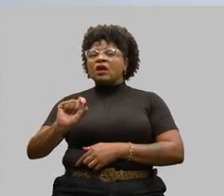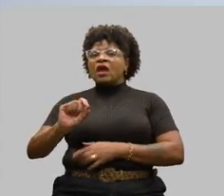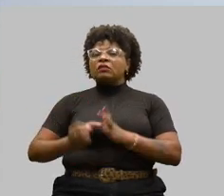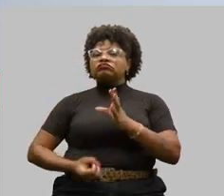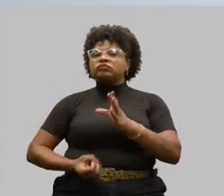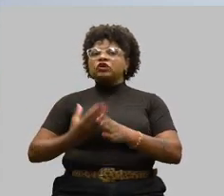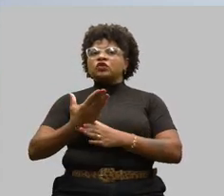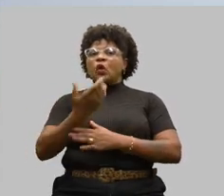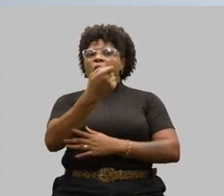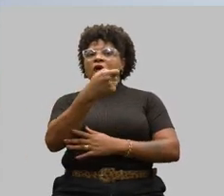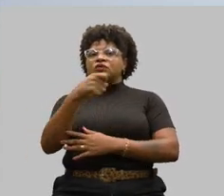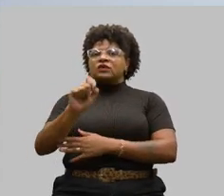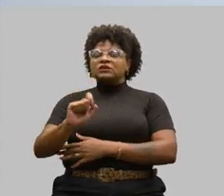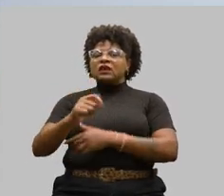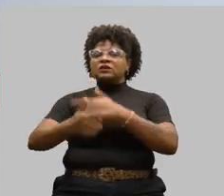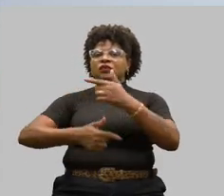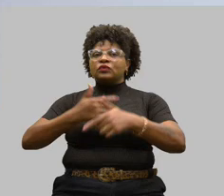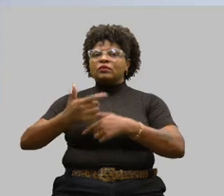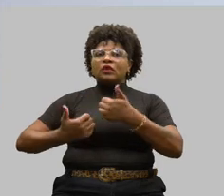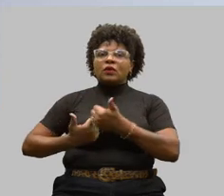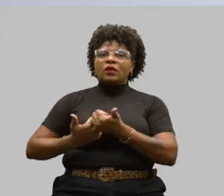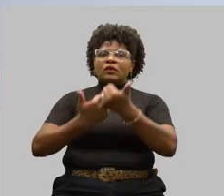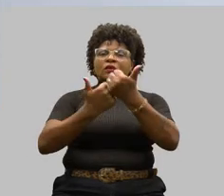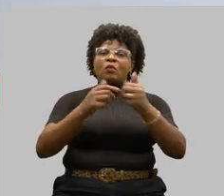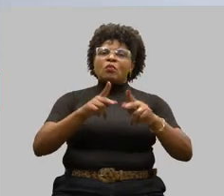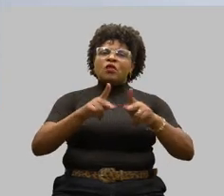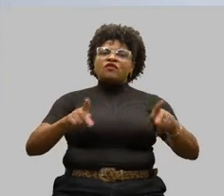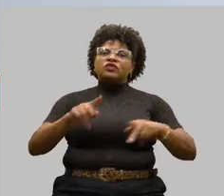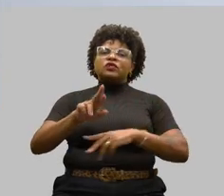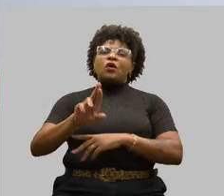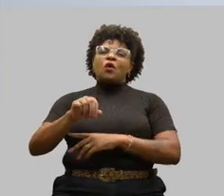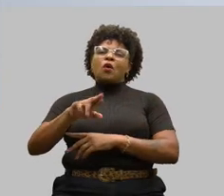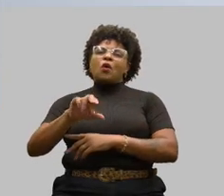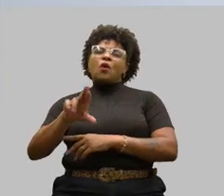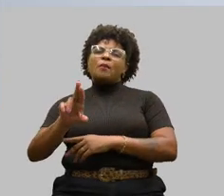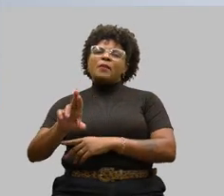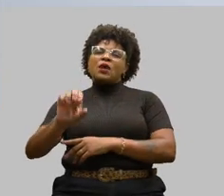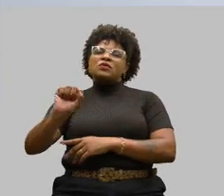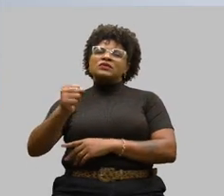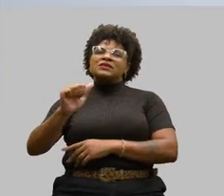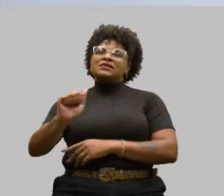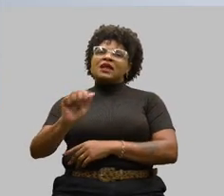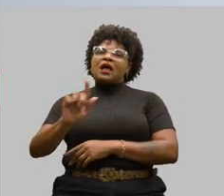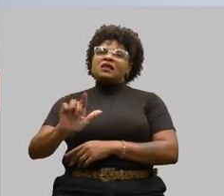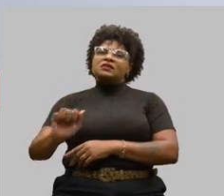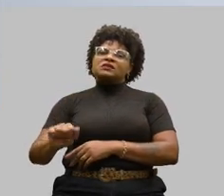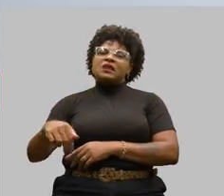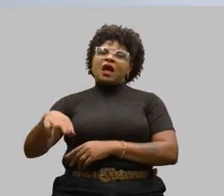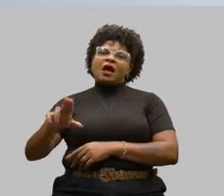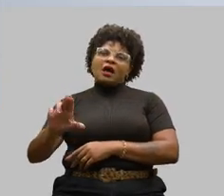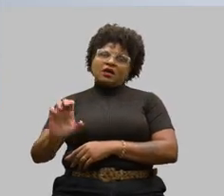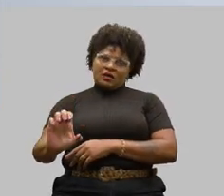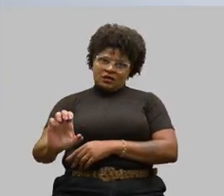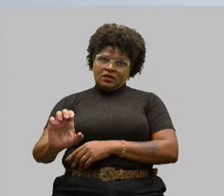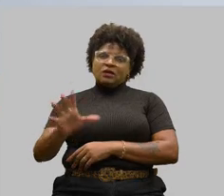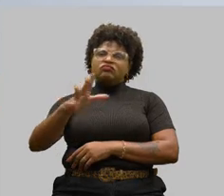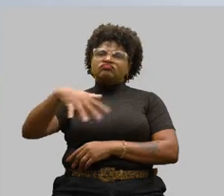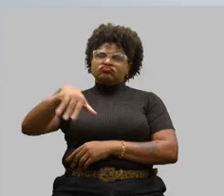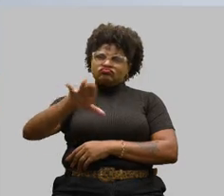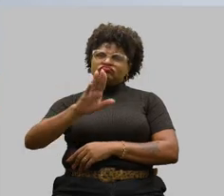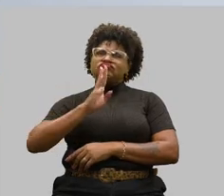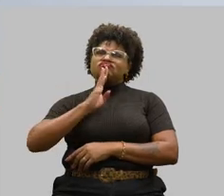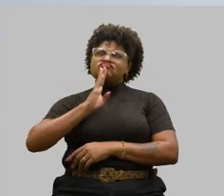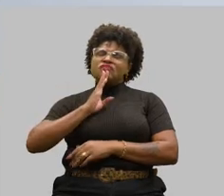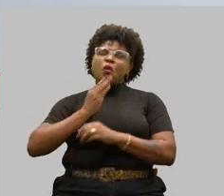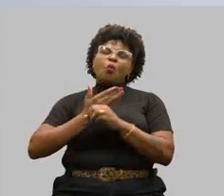Professor Romeu Sasaki e todos conhecem nacionalmente mundialmente É no início dos anos